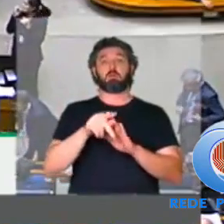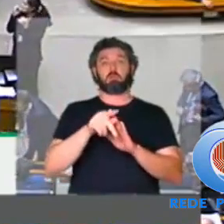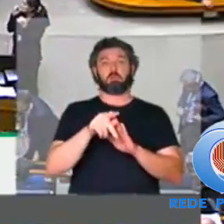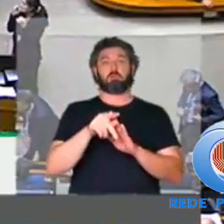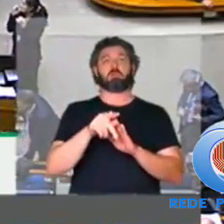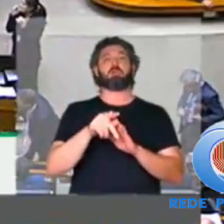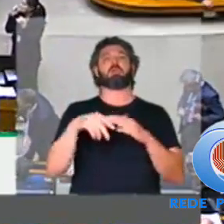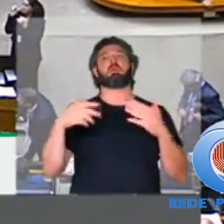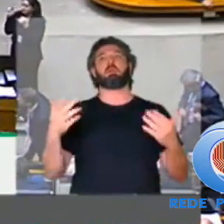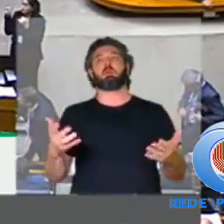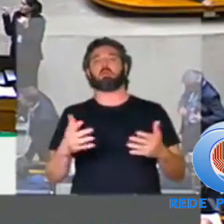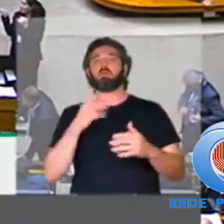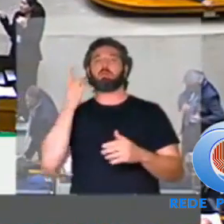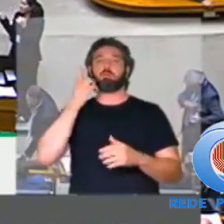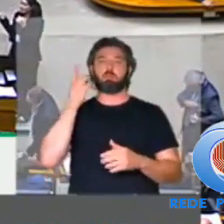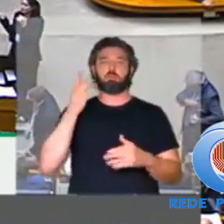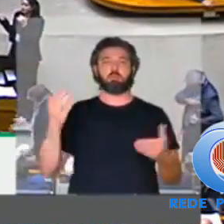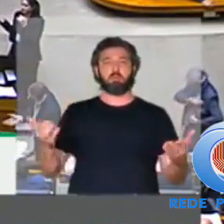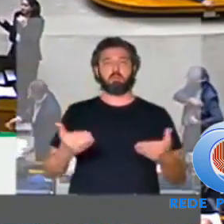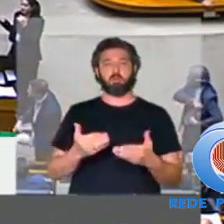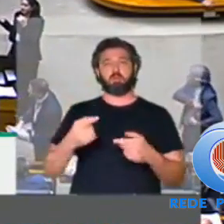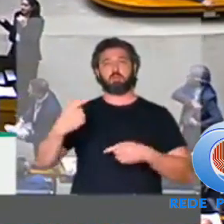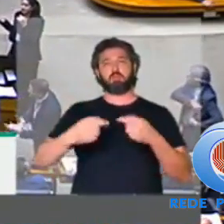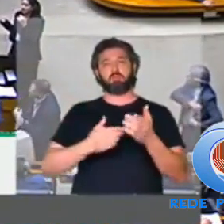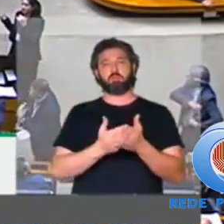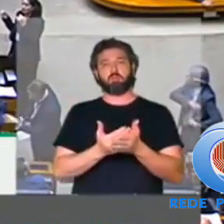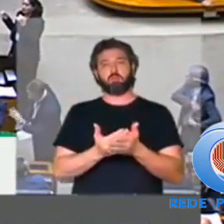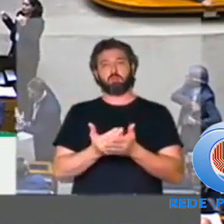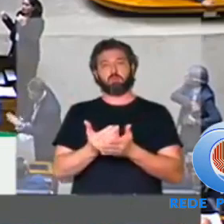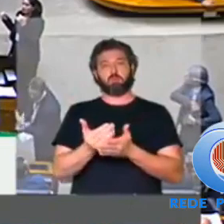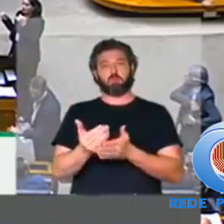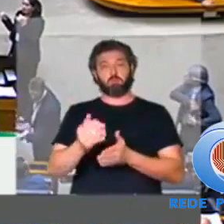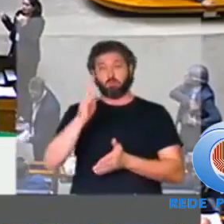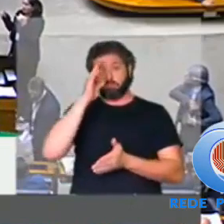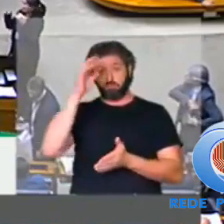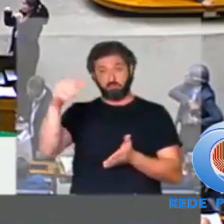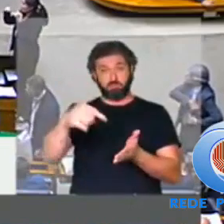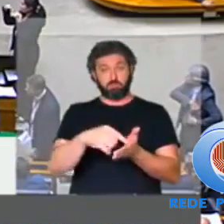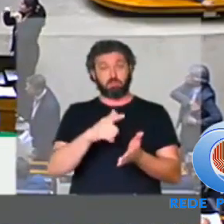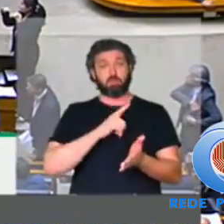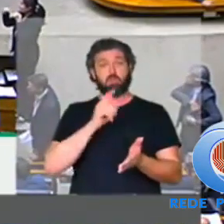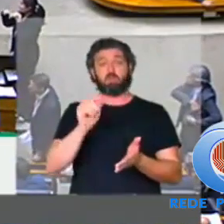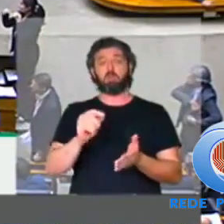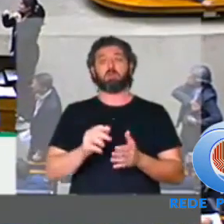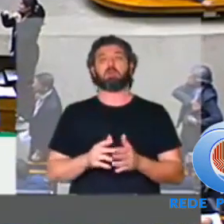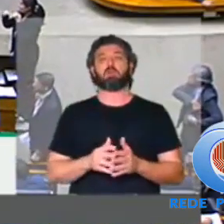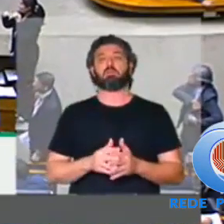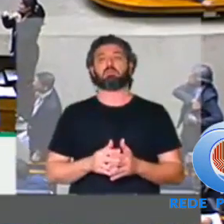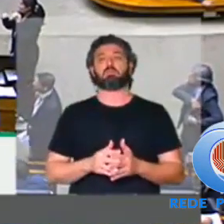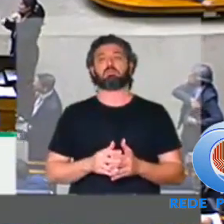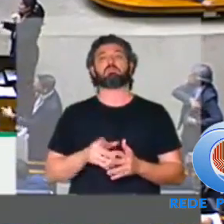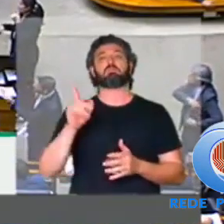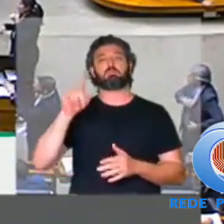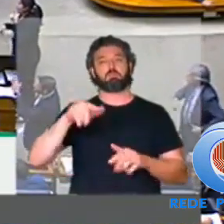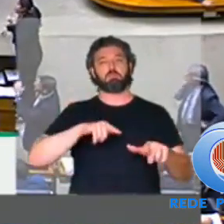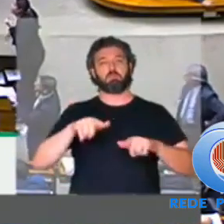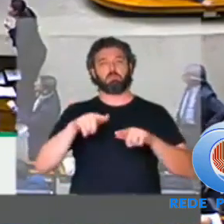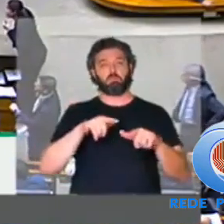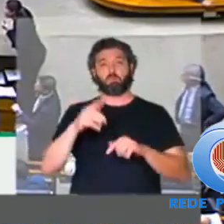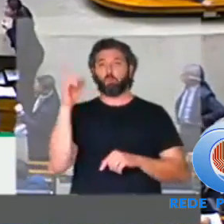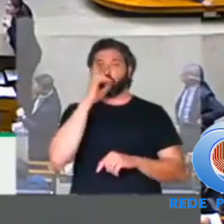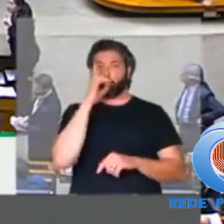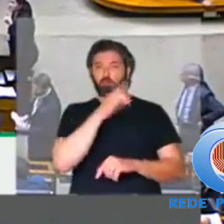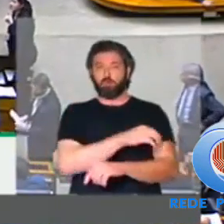provisória. Então, os deputados passam agora para essa discussão. O ponto principal que está pegando aqui, Carlos, é principalmente o trabalho